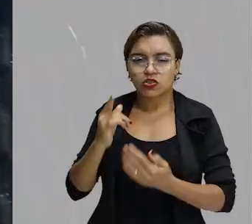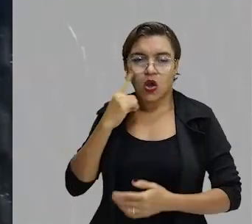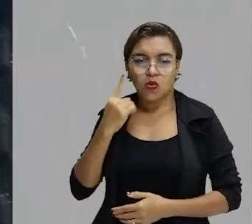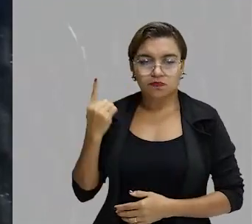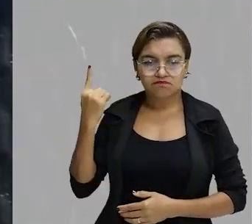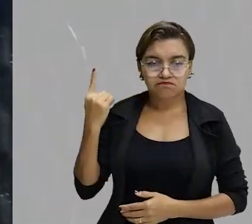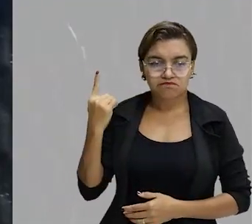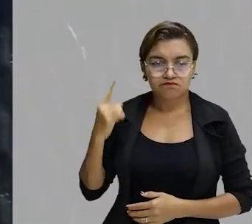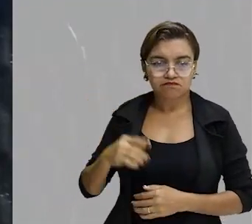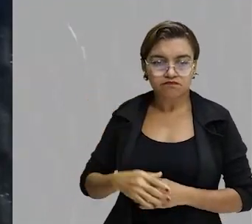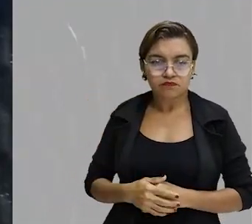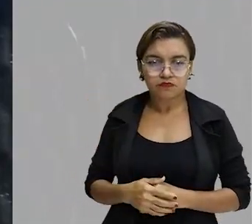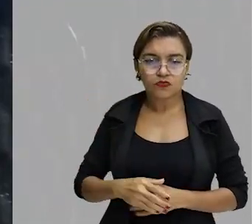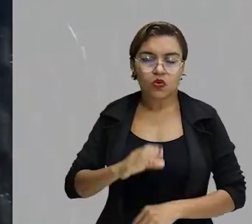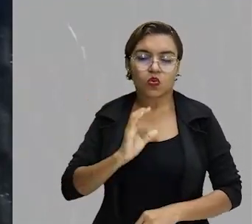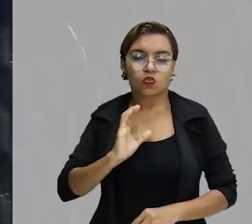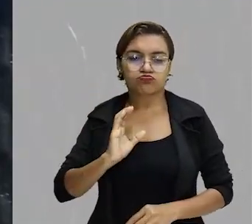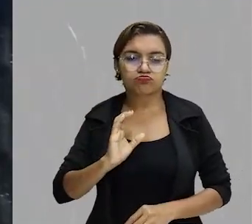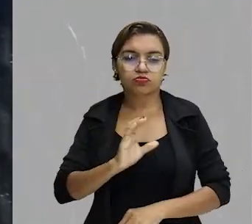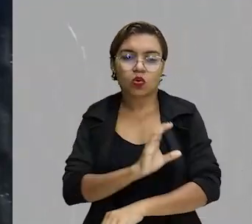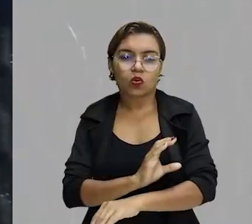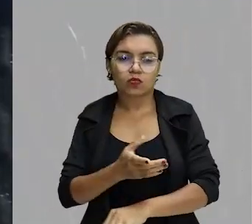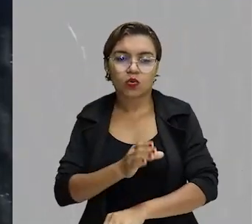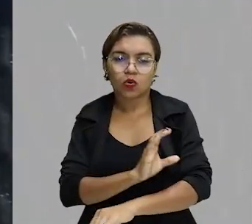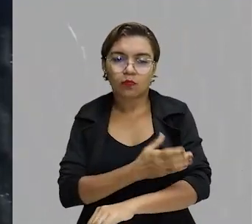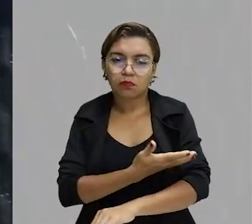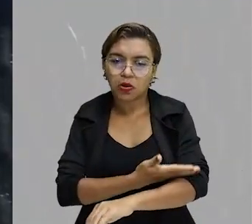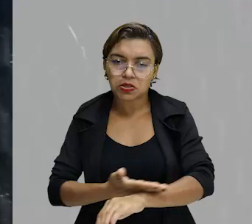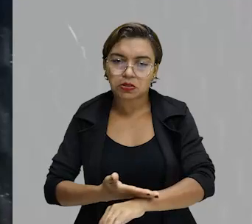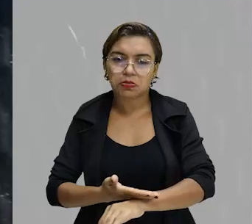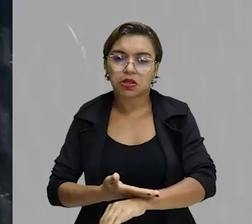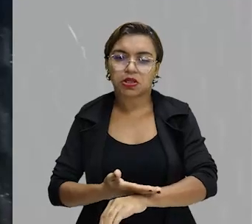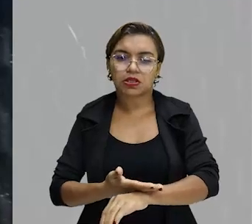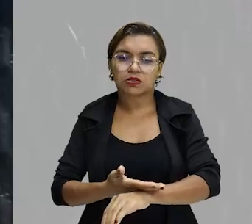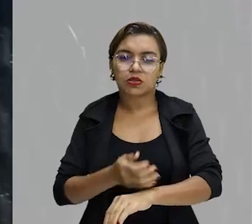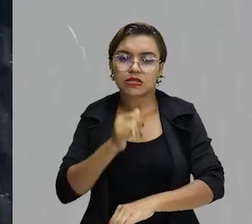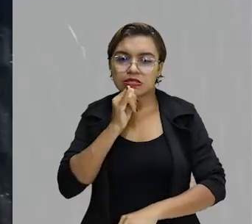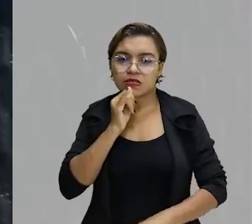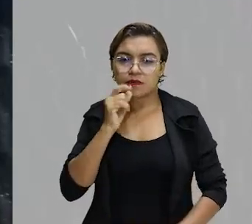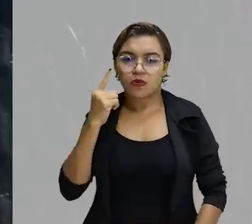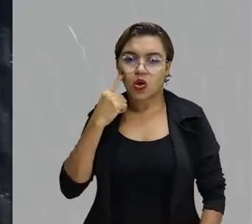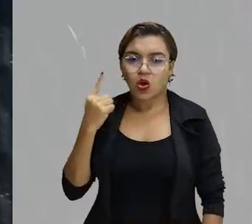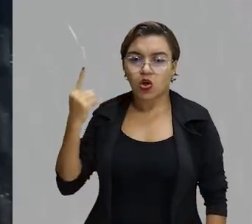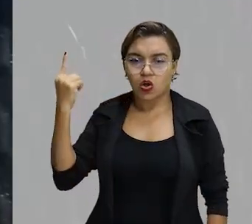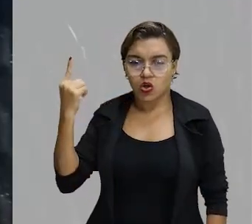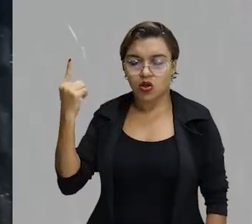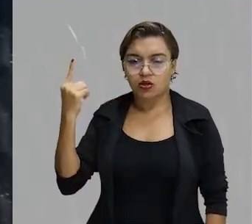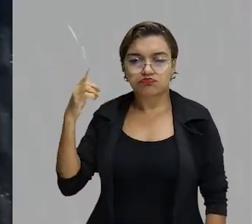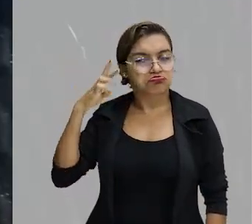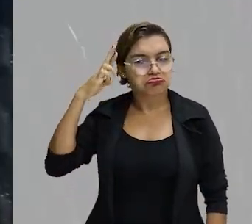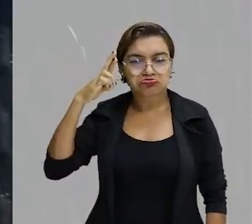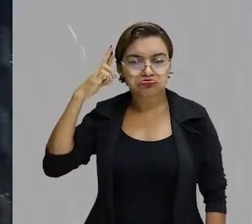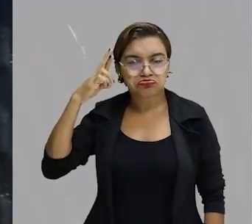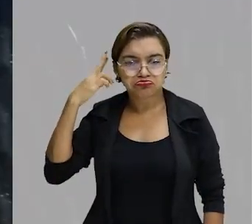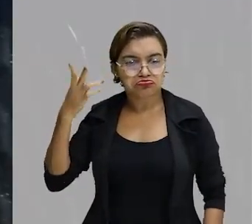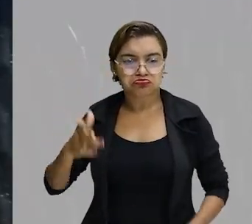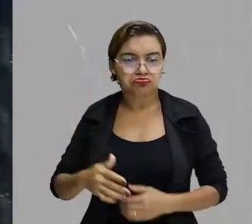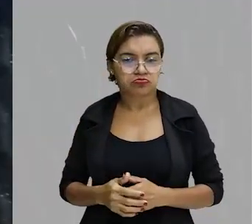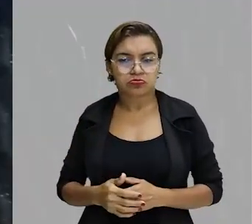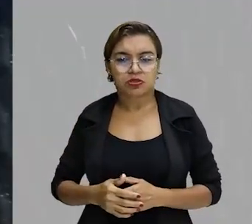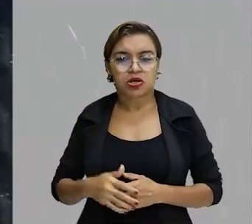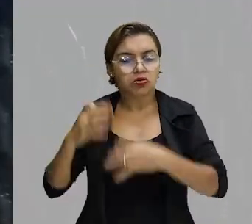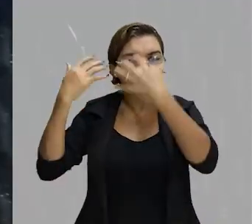comportamento massificado tende à irracionalidade e ao esvaziamento do sujeito. Comportamento